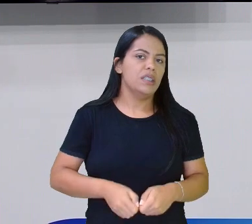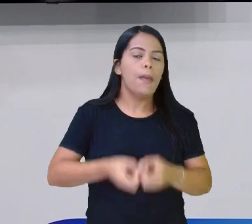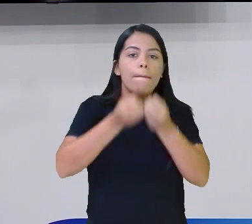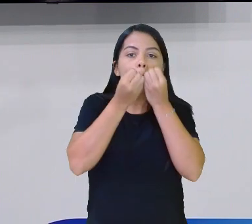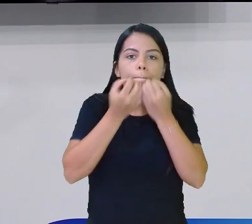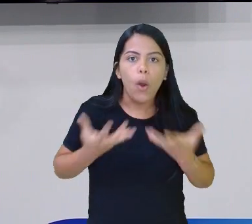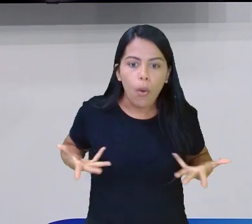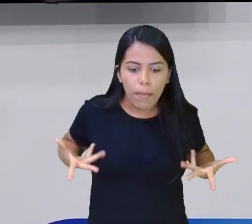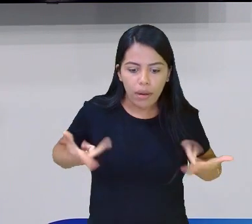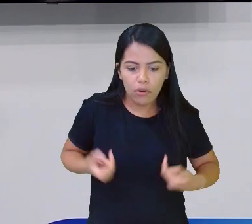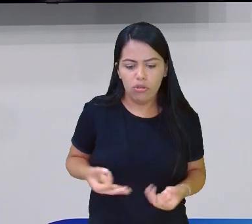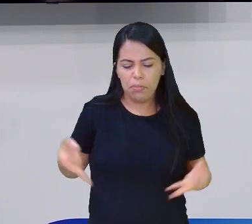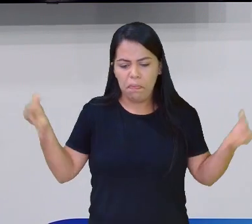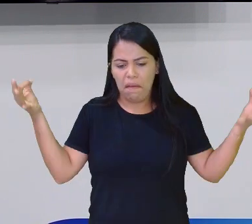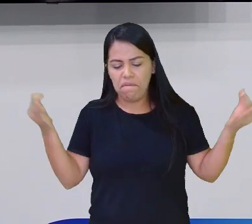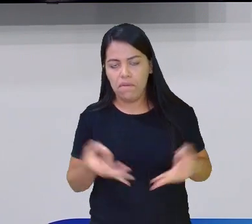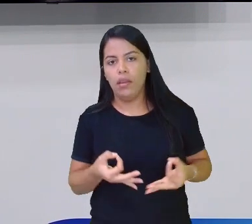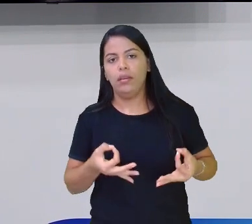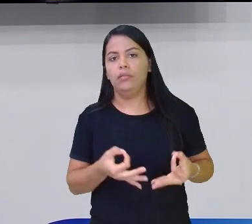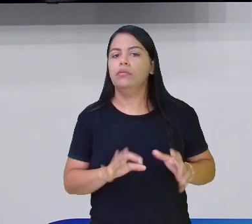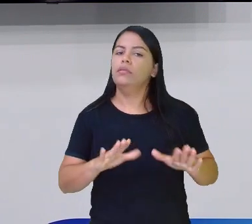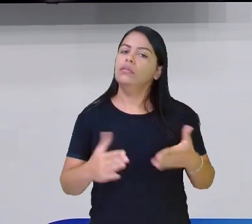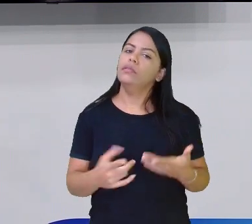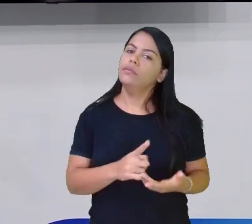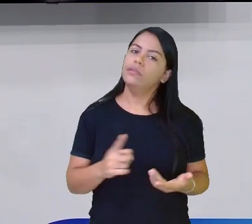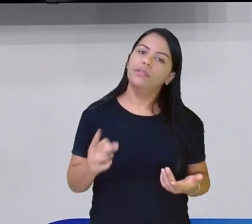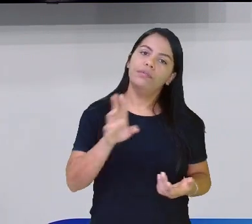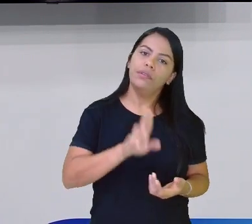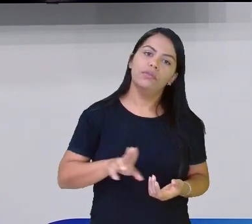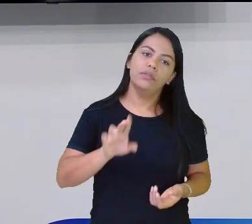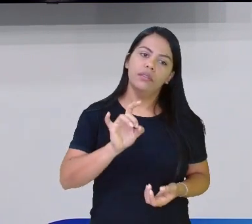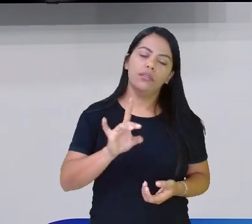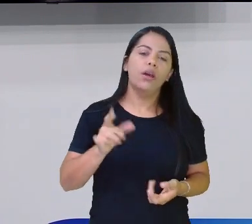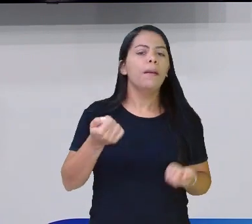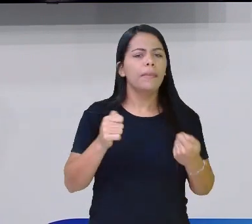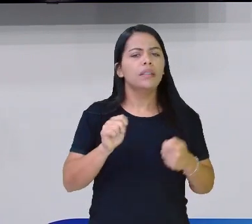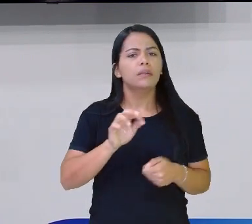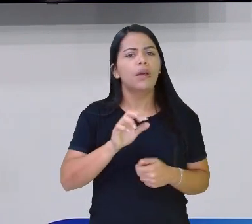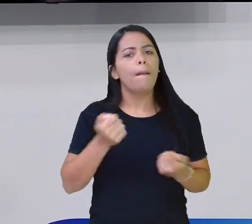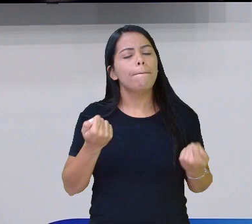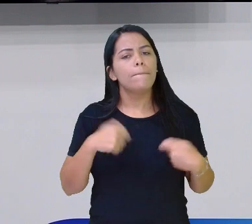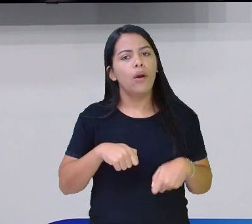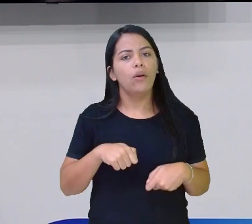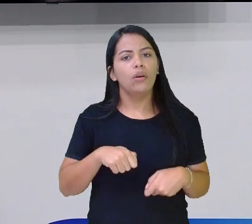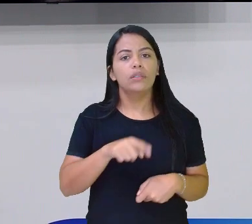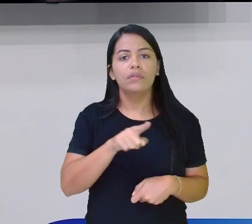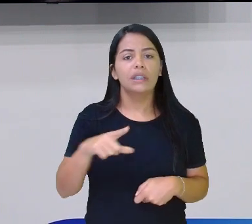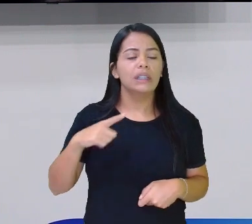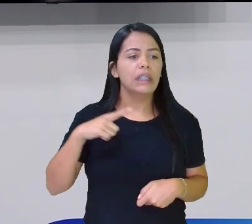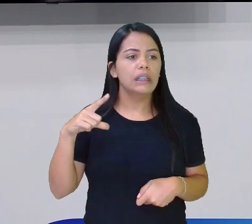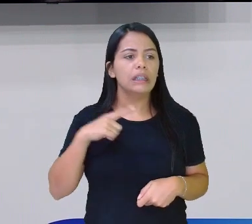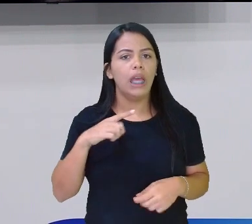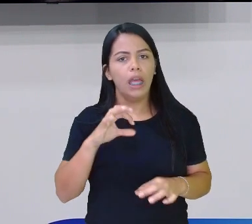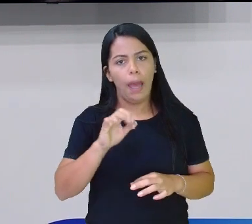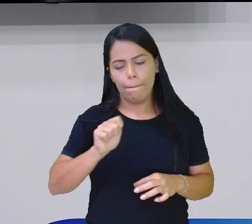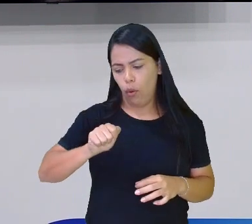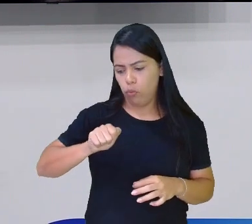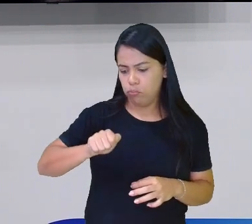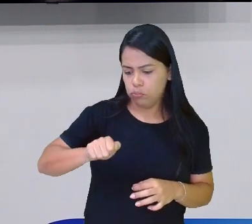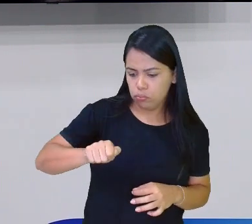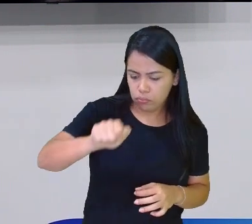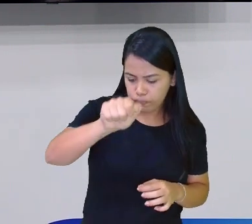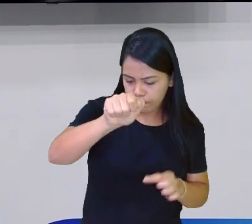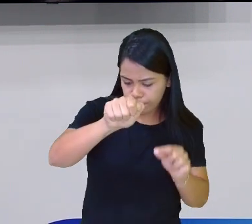feito. Então você não vai fazer um quadrinho usando simplesmente ali a sua coordenação. Por melhor que a tua coordenação seja, vai dar